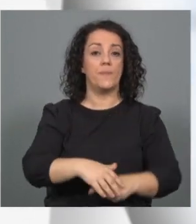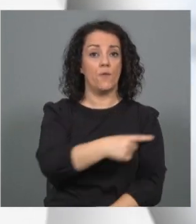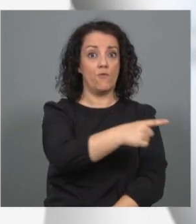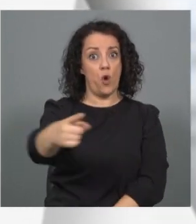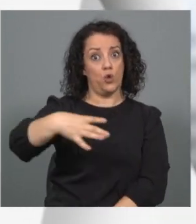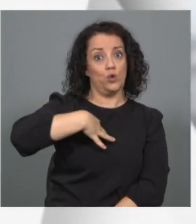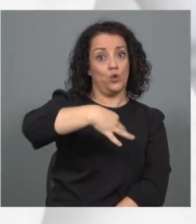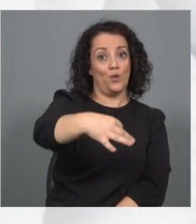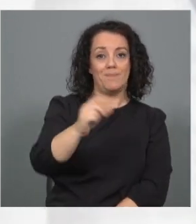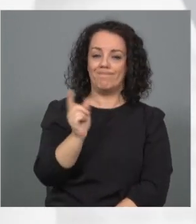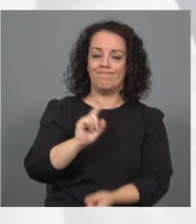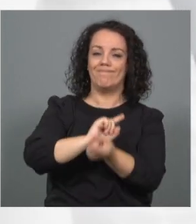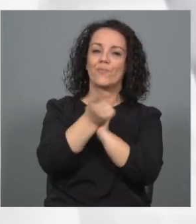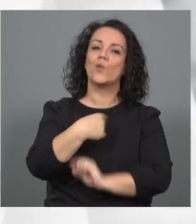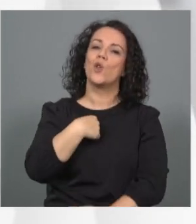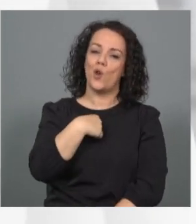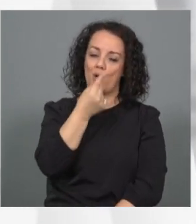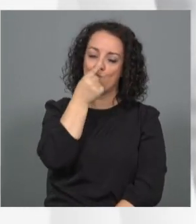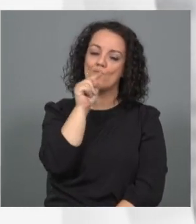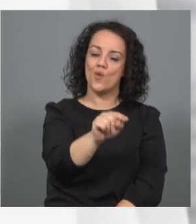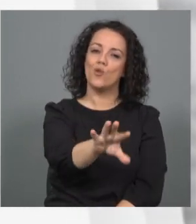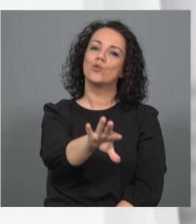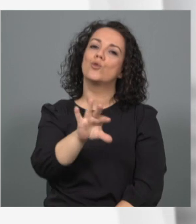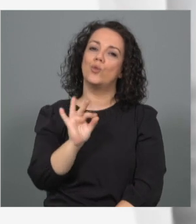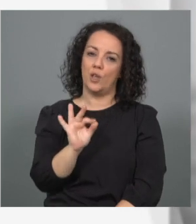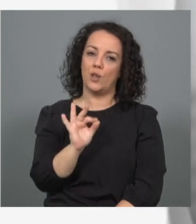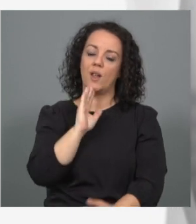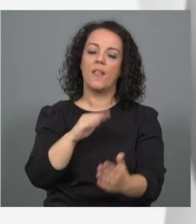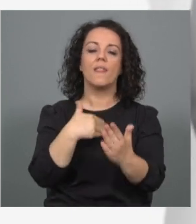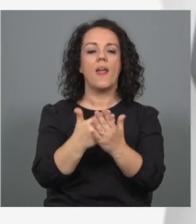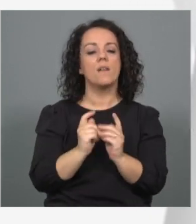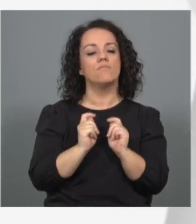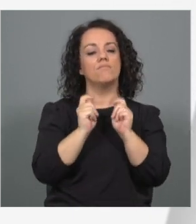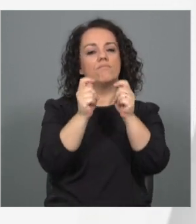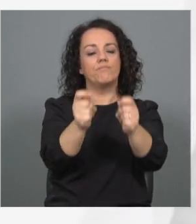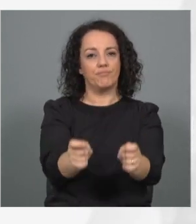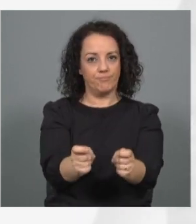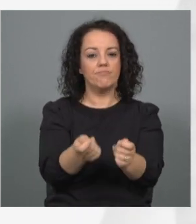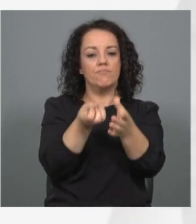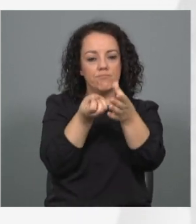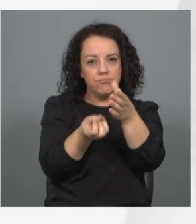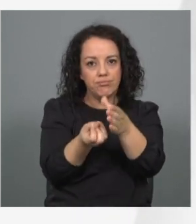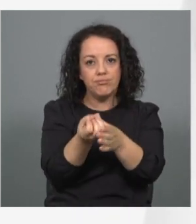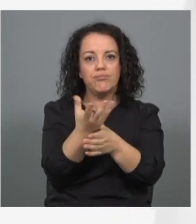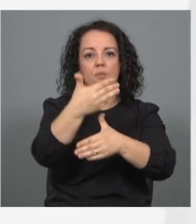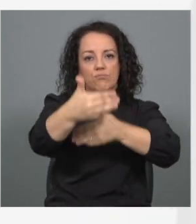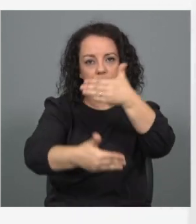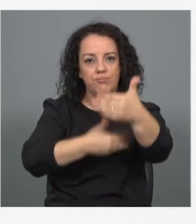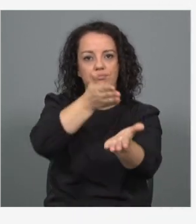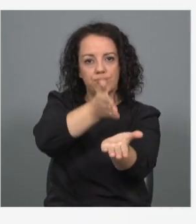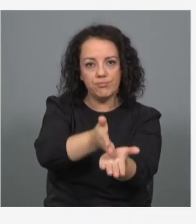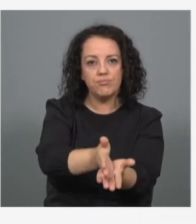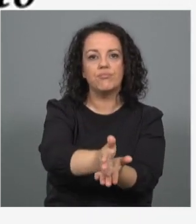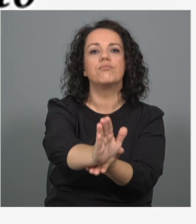escolhestes, fui eu que vos escolhi e destinei, para que vades e deis fruto e o vosso fruto permaneça.